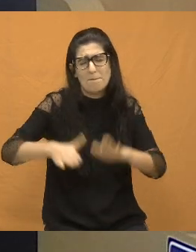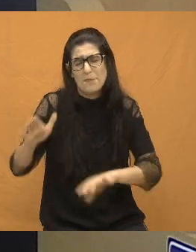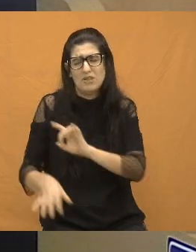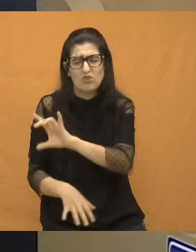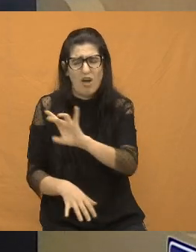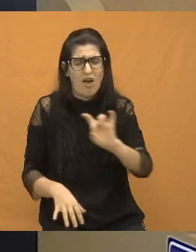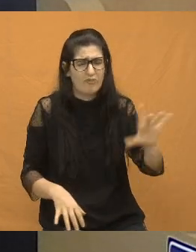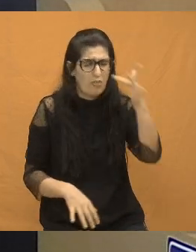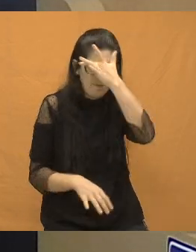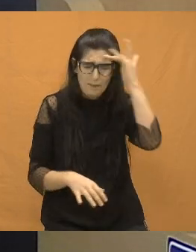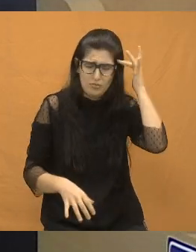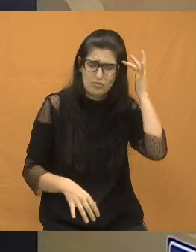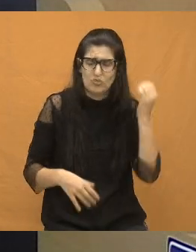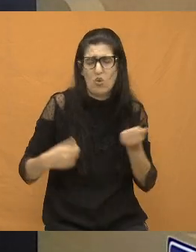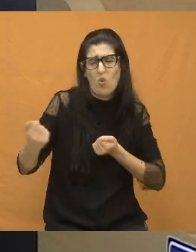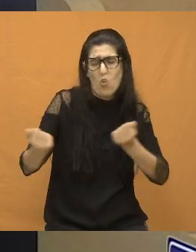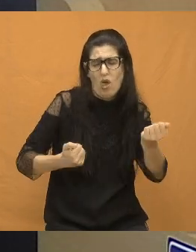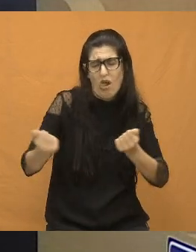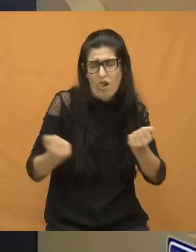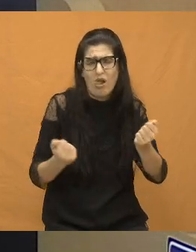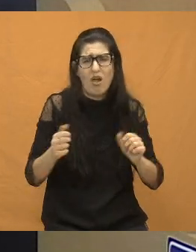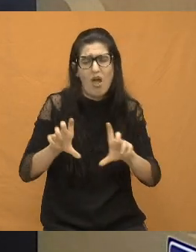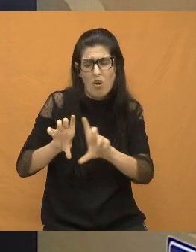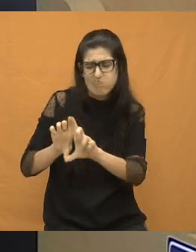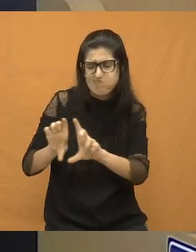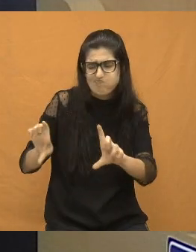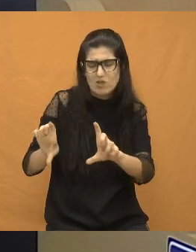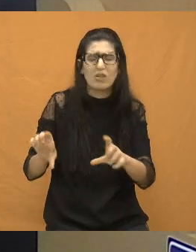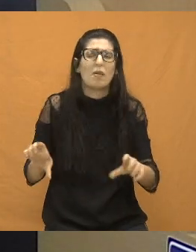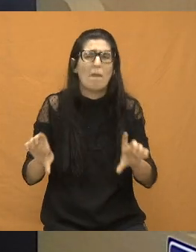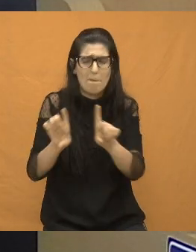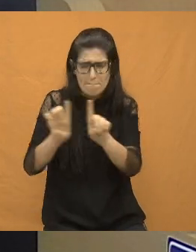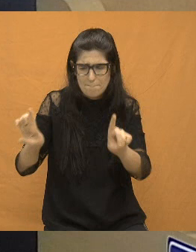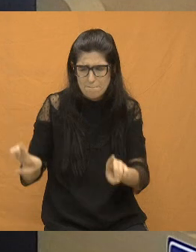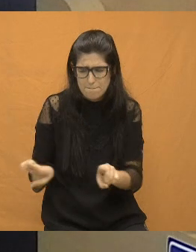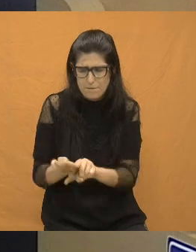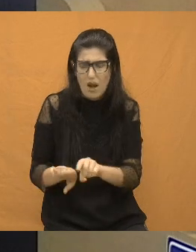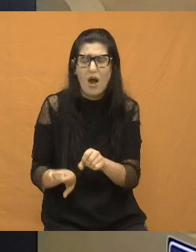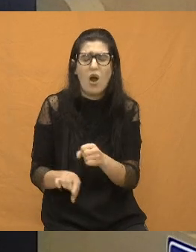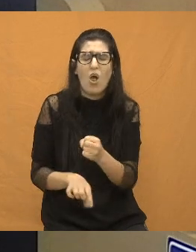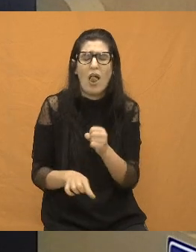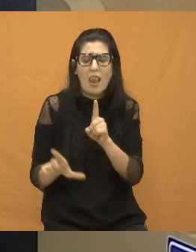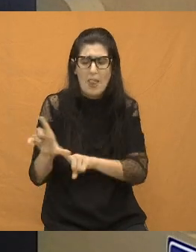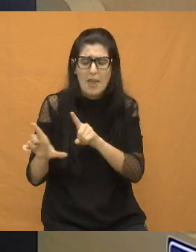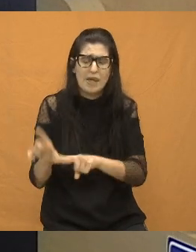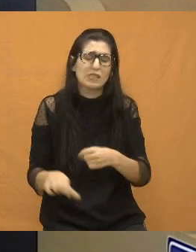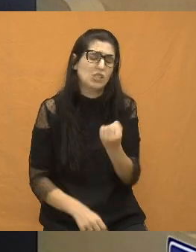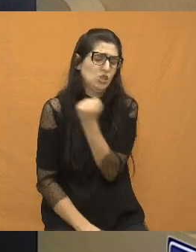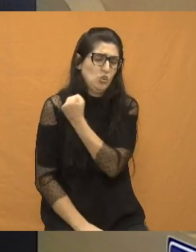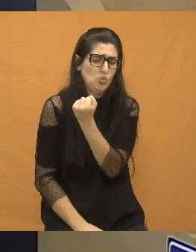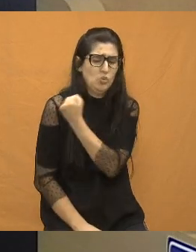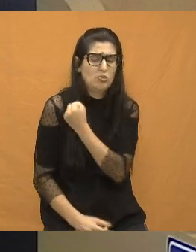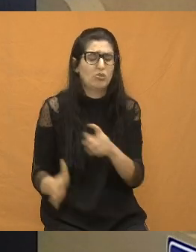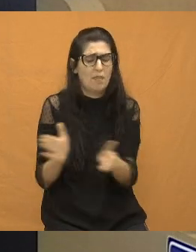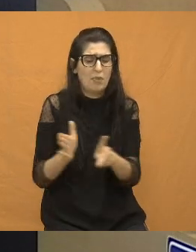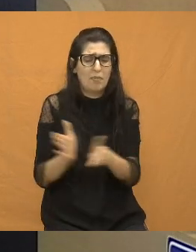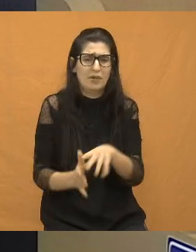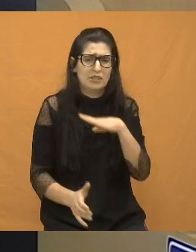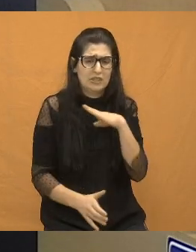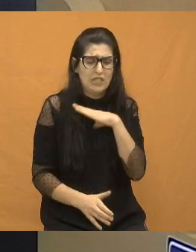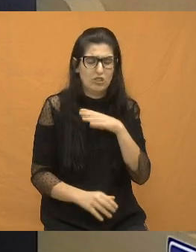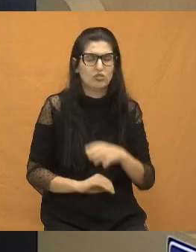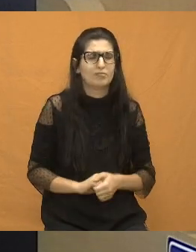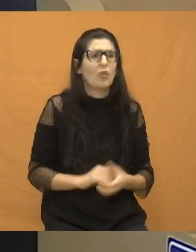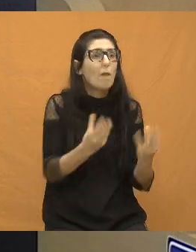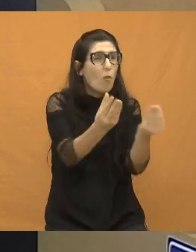usuário em ter seu veículo e principalmente se a placa dele estiver dentro da cidade também. Isso é uma coisa muito complexa, às vezes, que as pessoas falam, tem tanto carro na